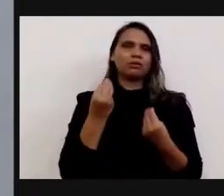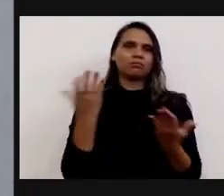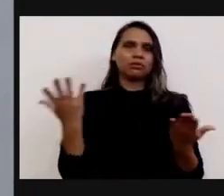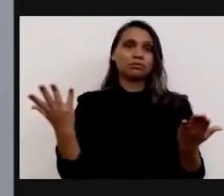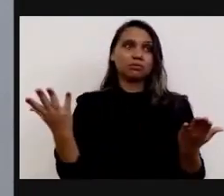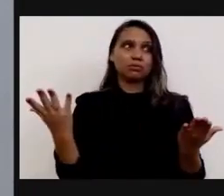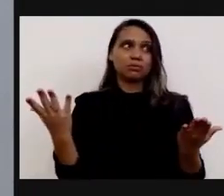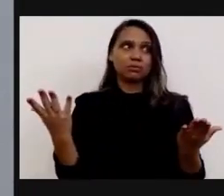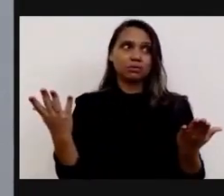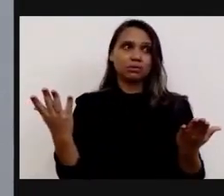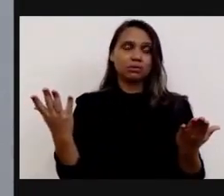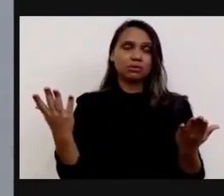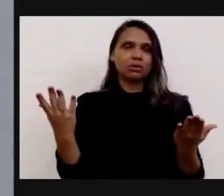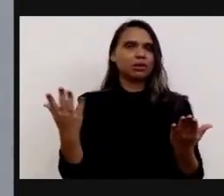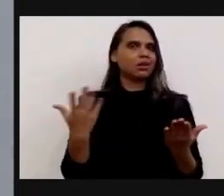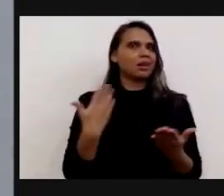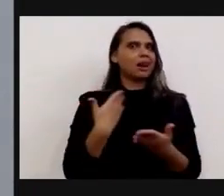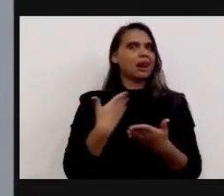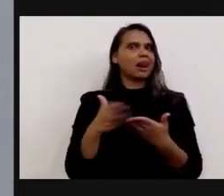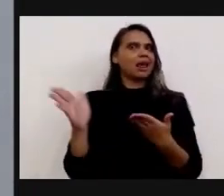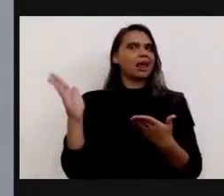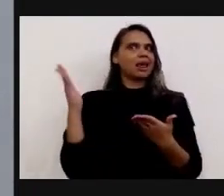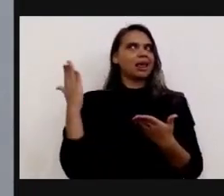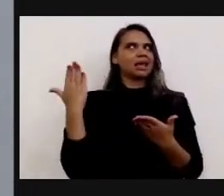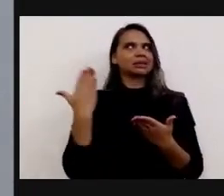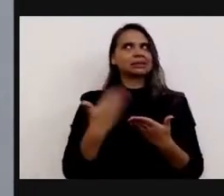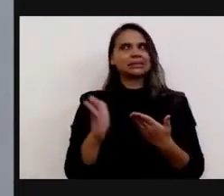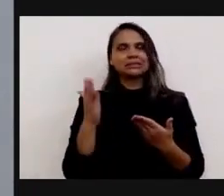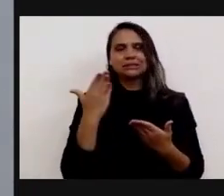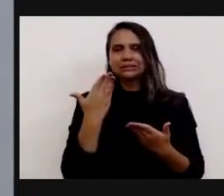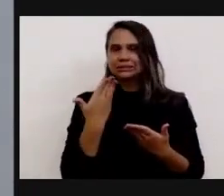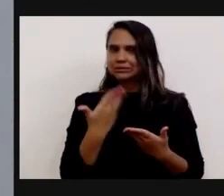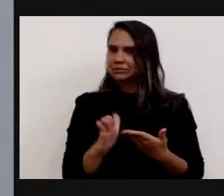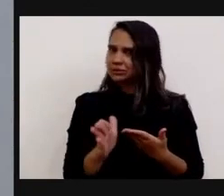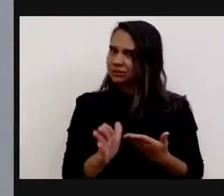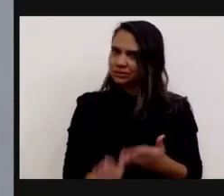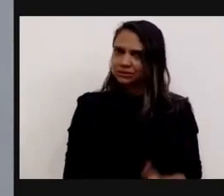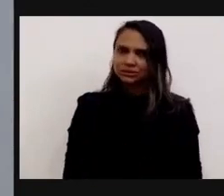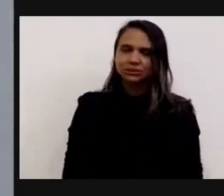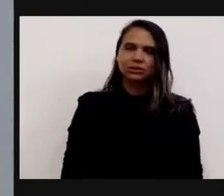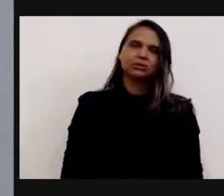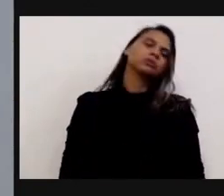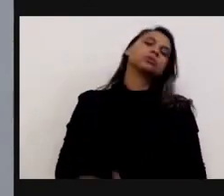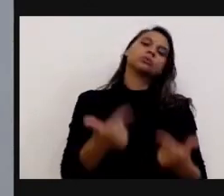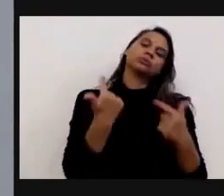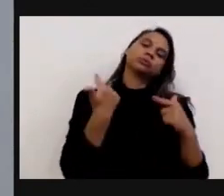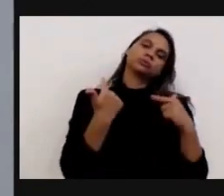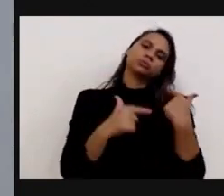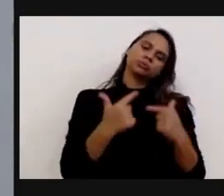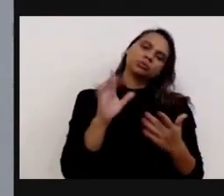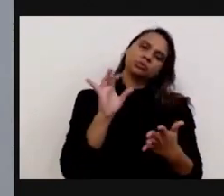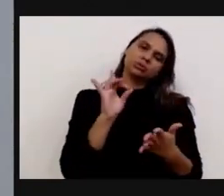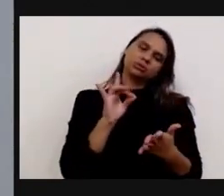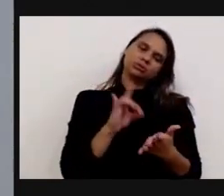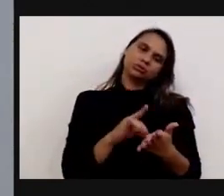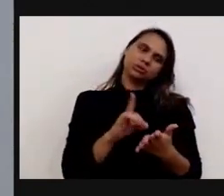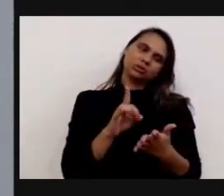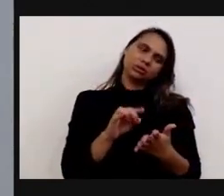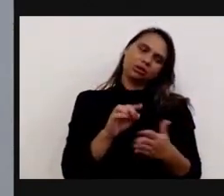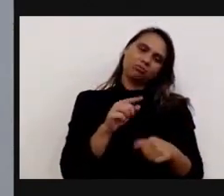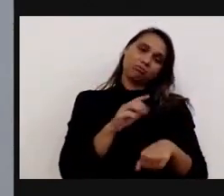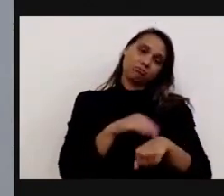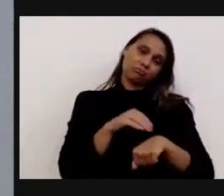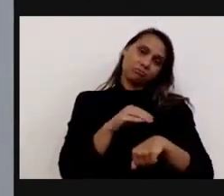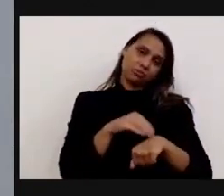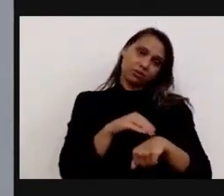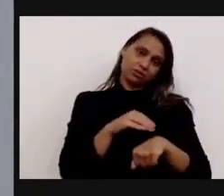de casa mas não tem nada a ver né o trabalho na verdade o que a gente faz são